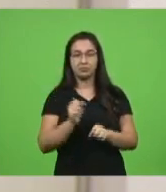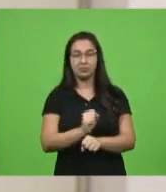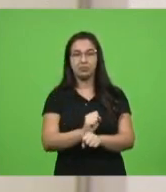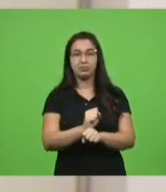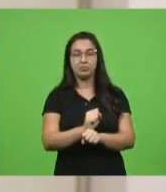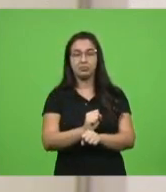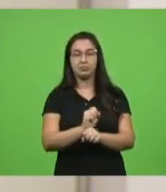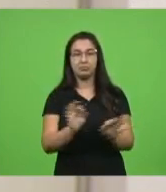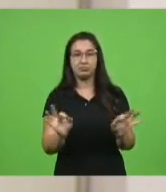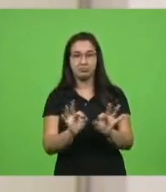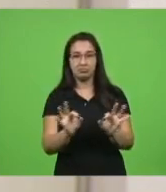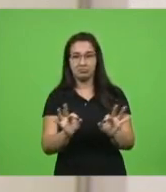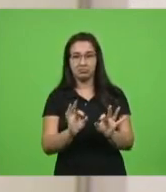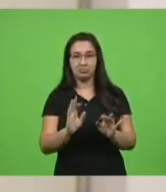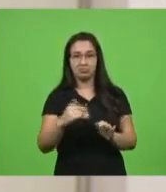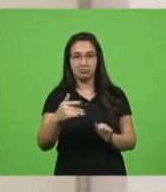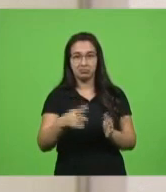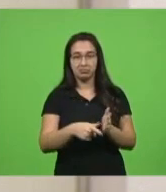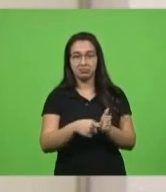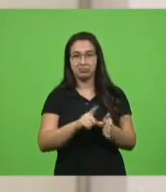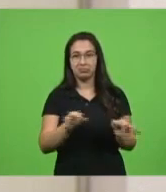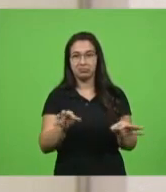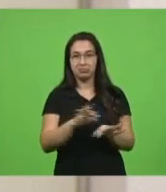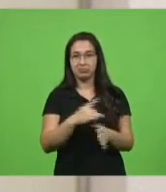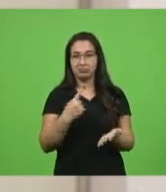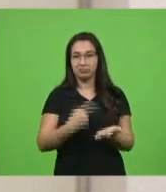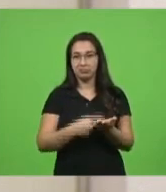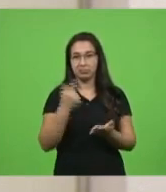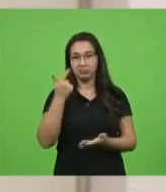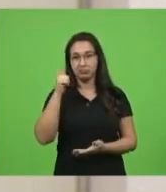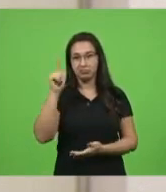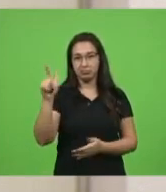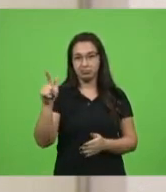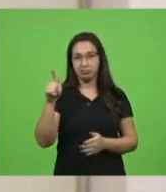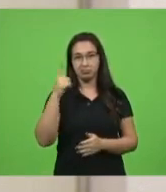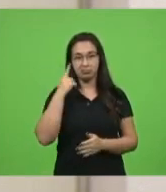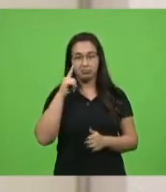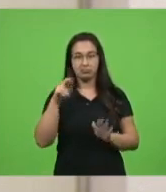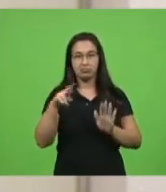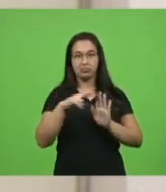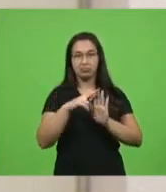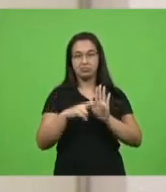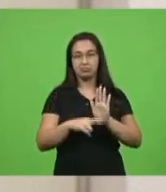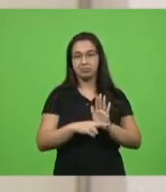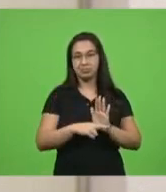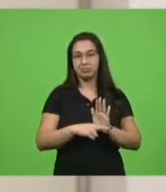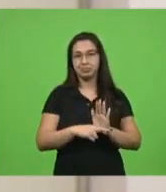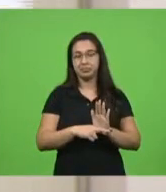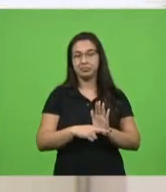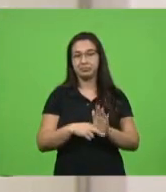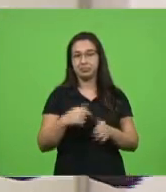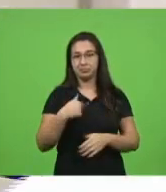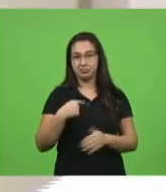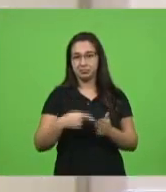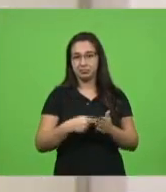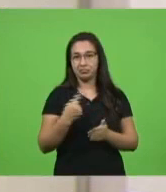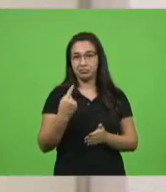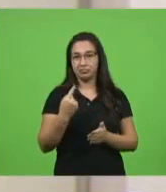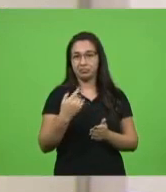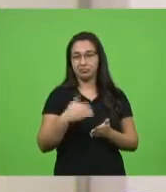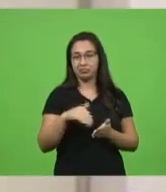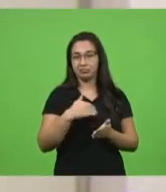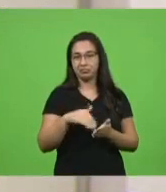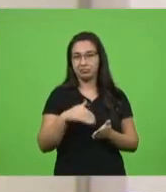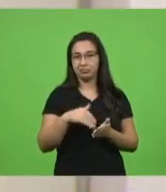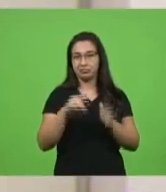presidente, antes de encerrar a sessão, convocou outra ordinária para o dia seguinte, no horário regimental. Para constar, eu, primeiro secretário,